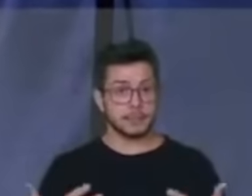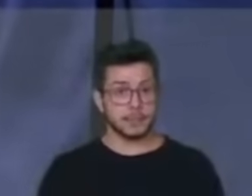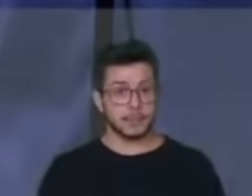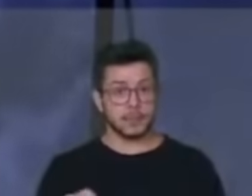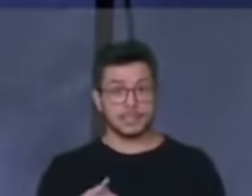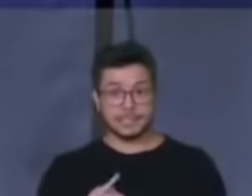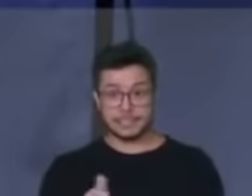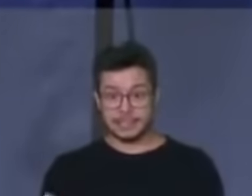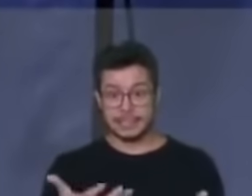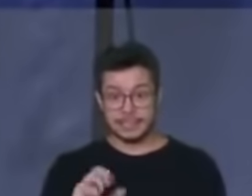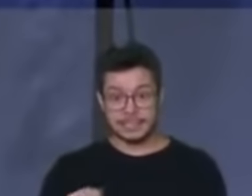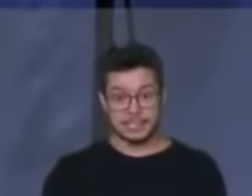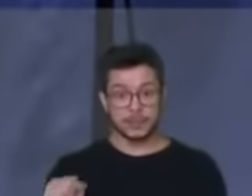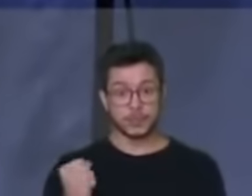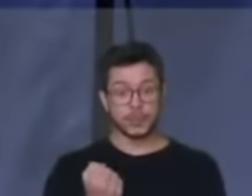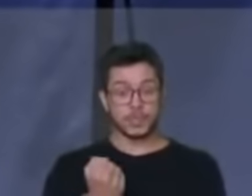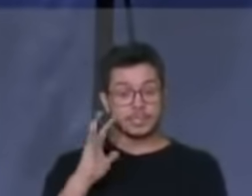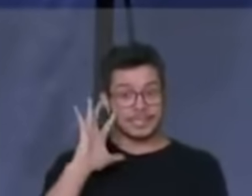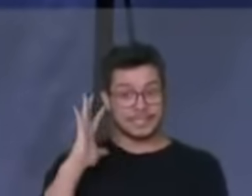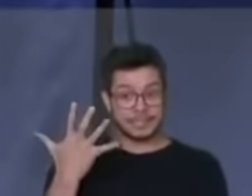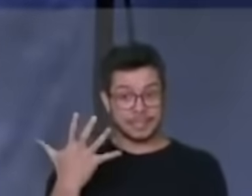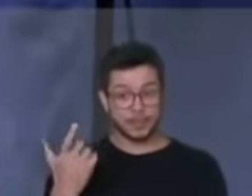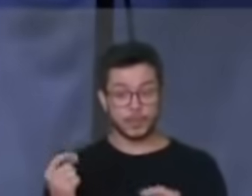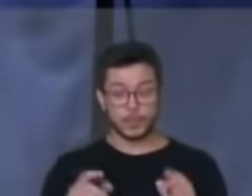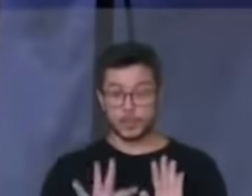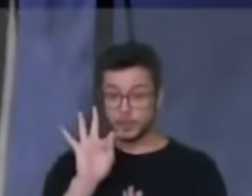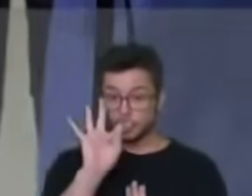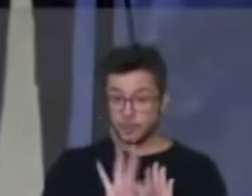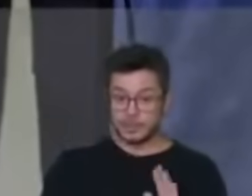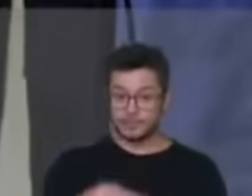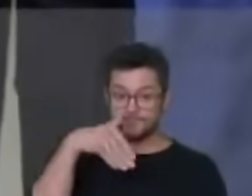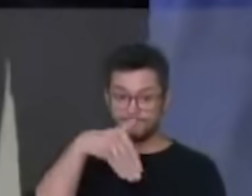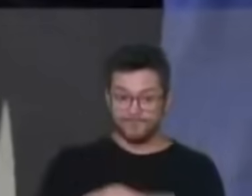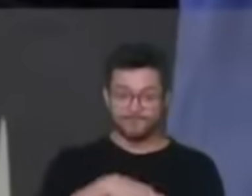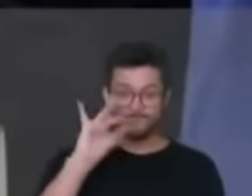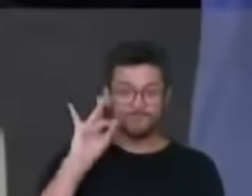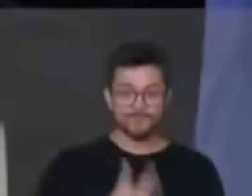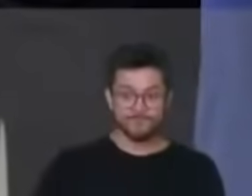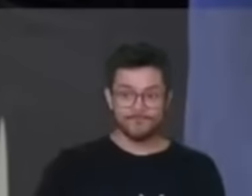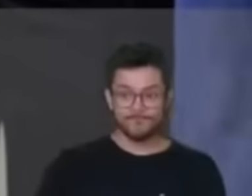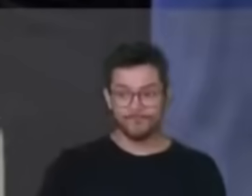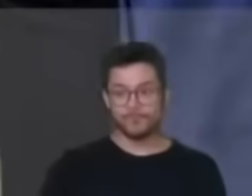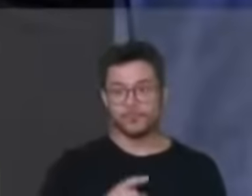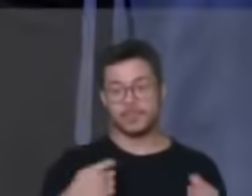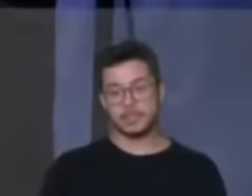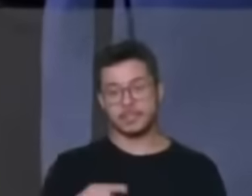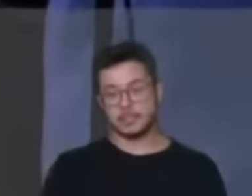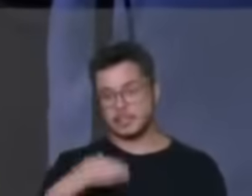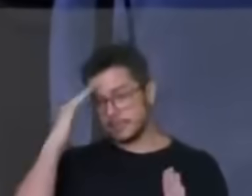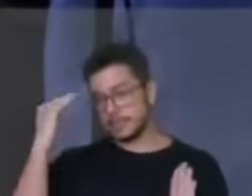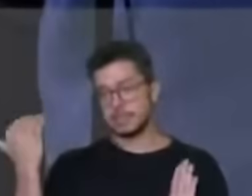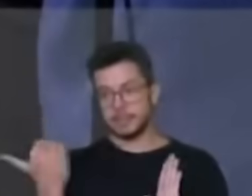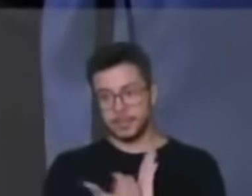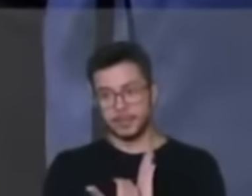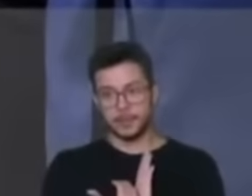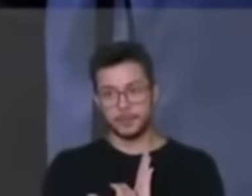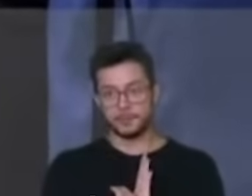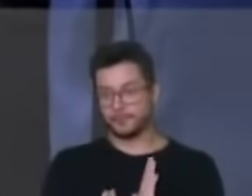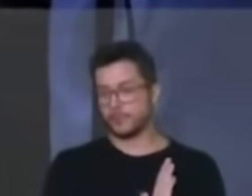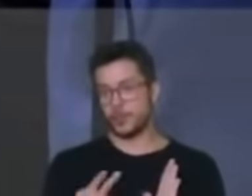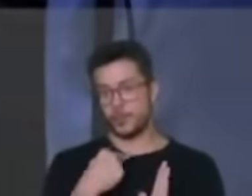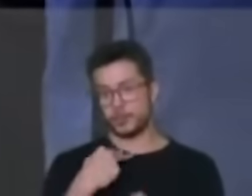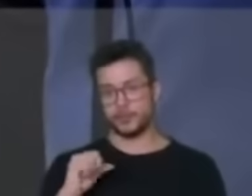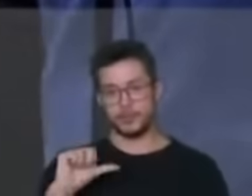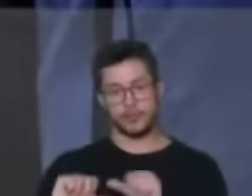dessa casa, que o texto que foi votado e aprovado pelos deputados seja respeitado e não sofra